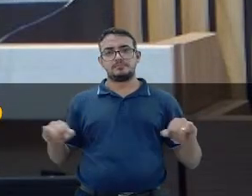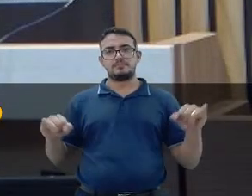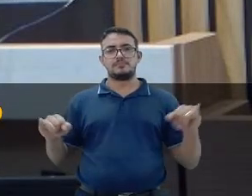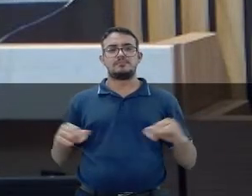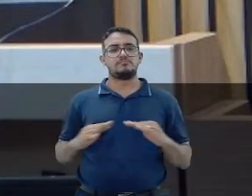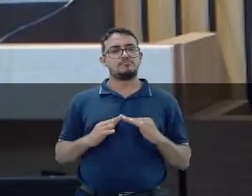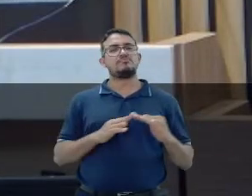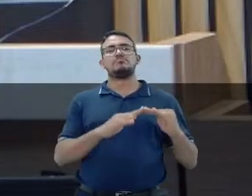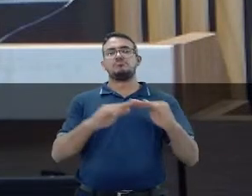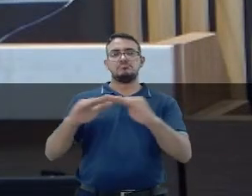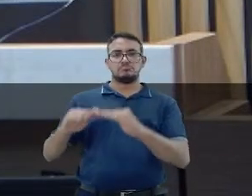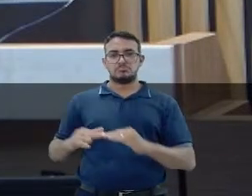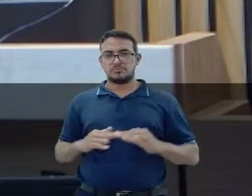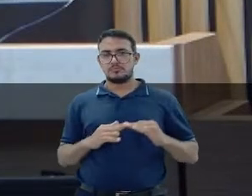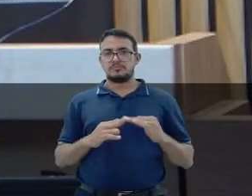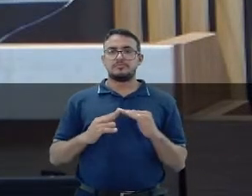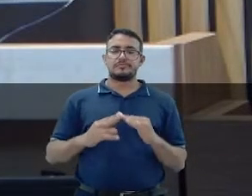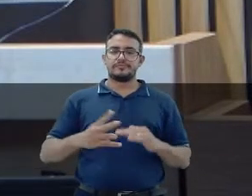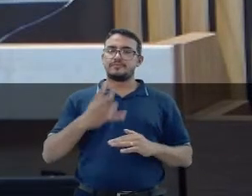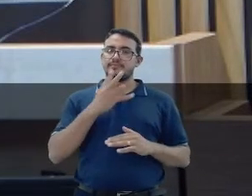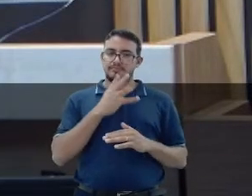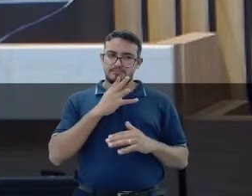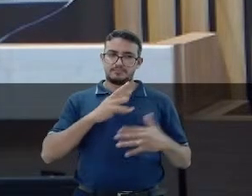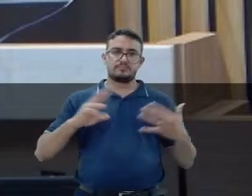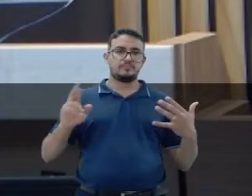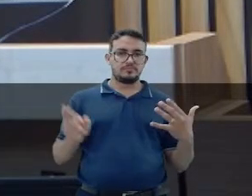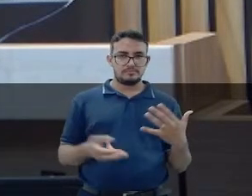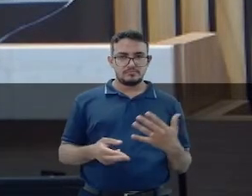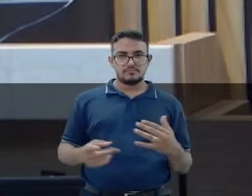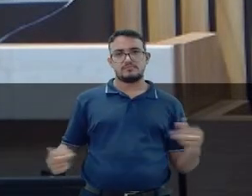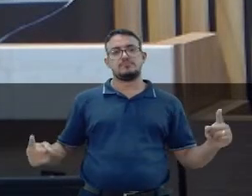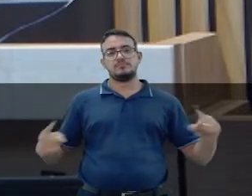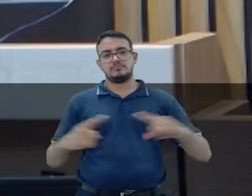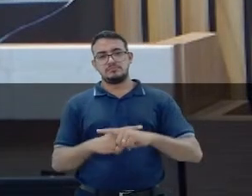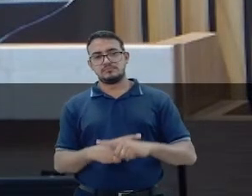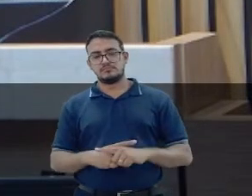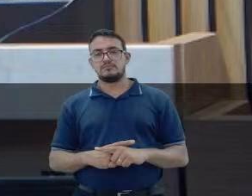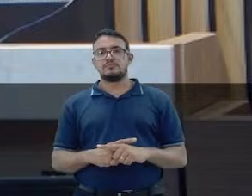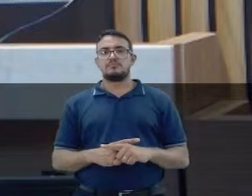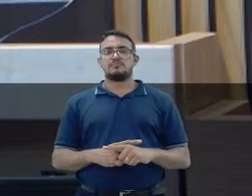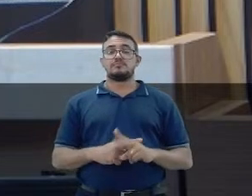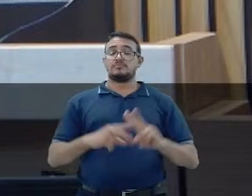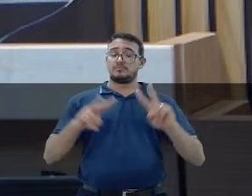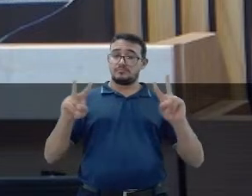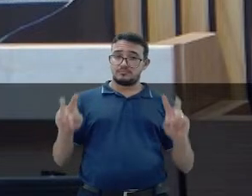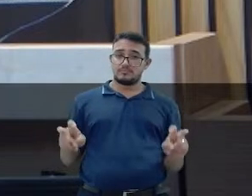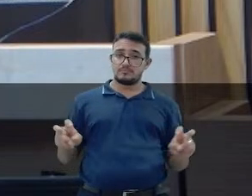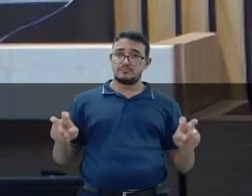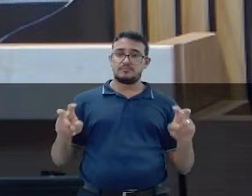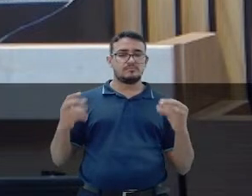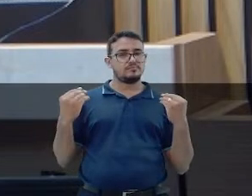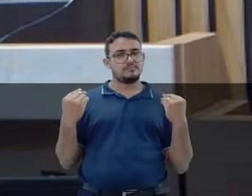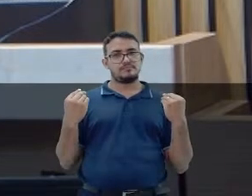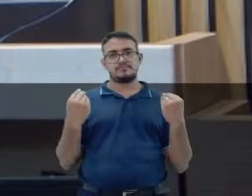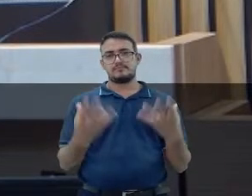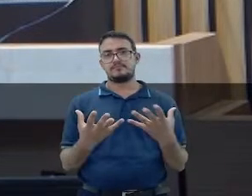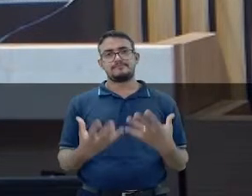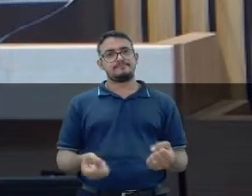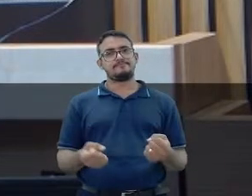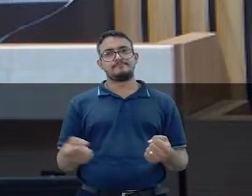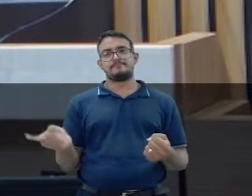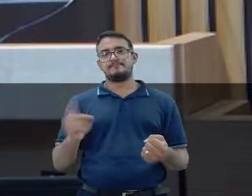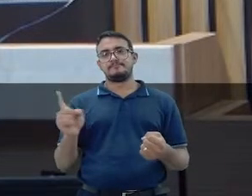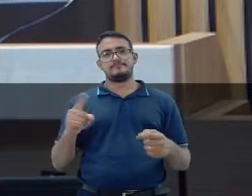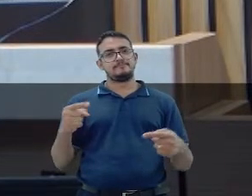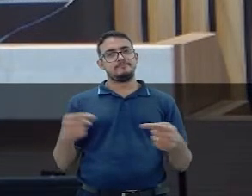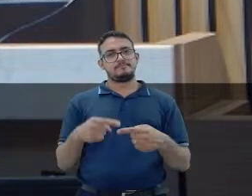por unanimidade, conhecer dos recursos e das contrarrazões e, no mérito, negar-lhes provimento nos